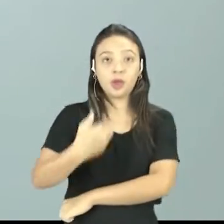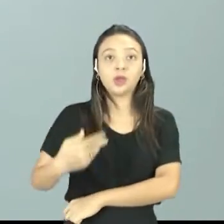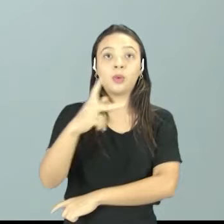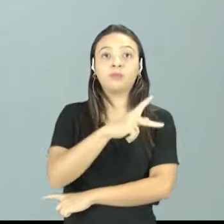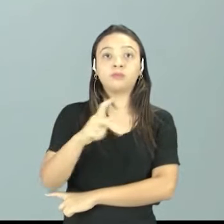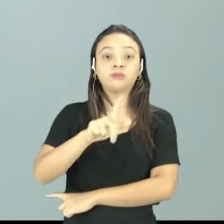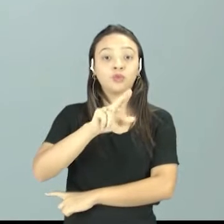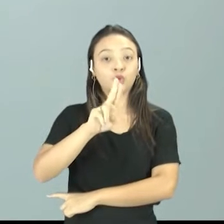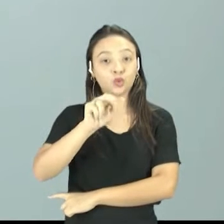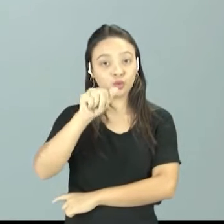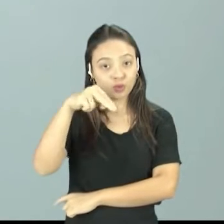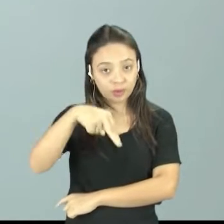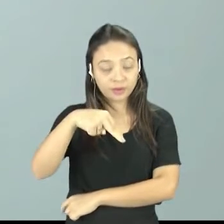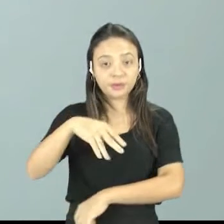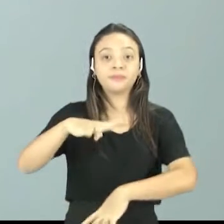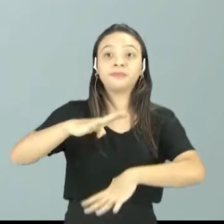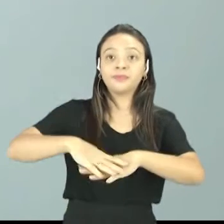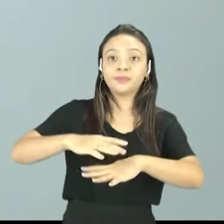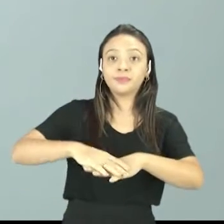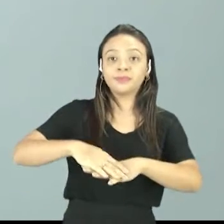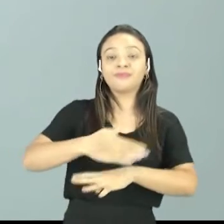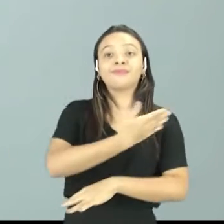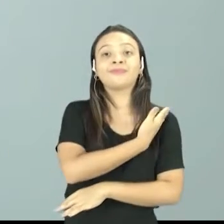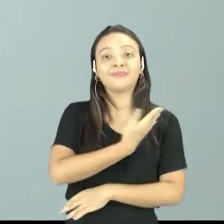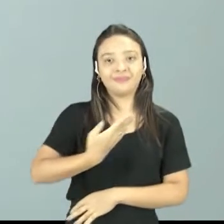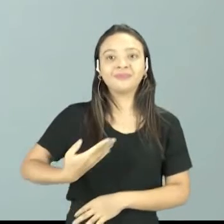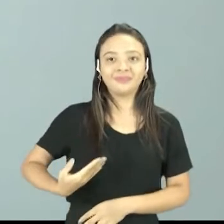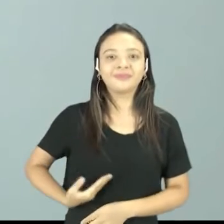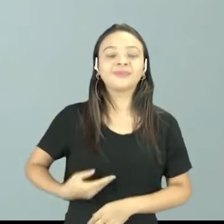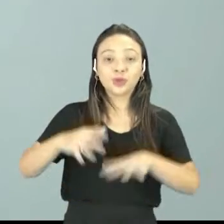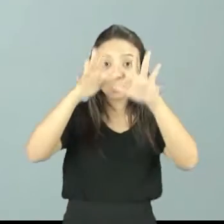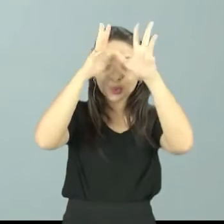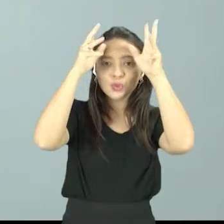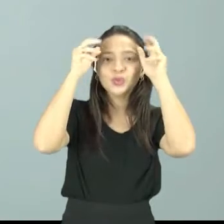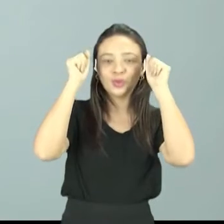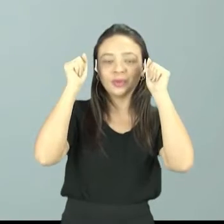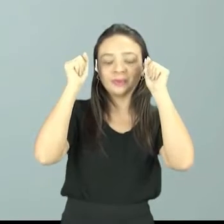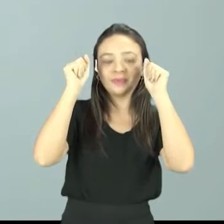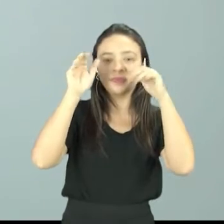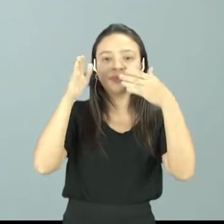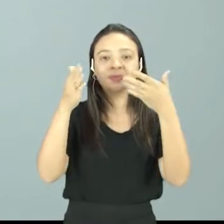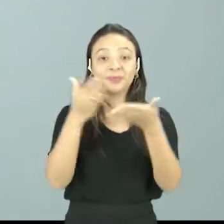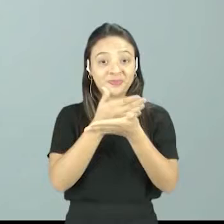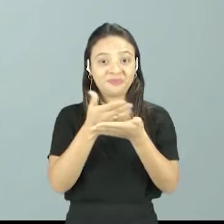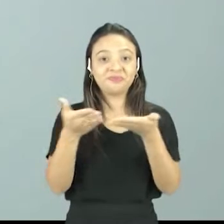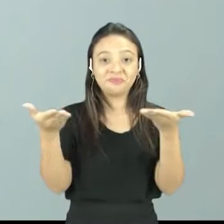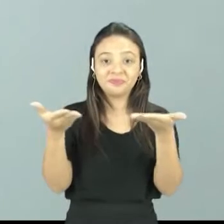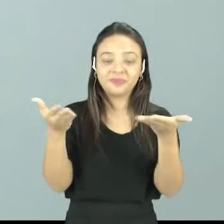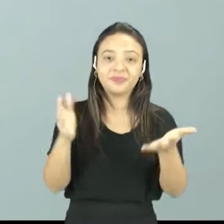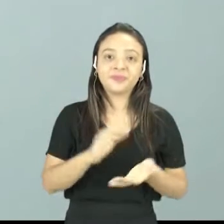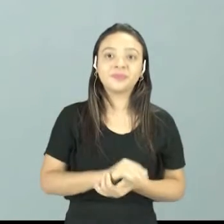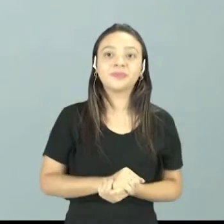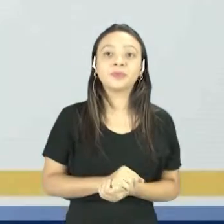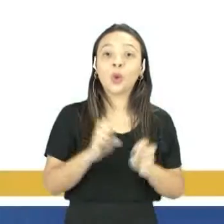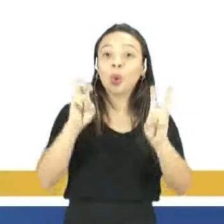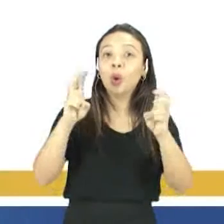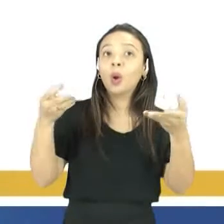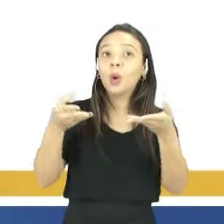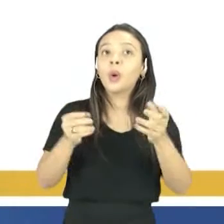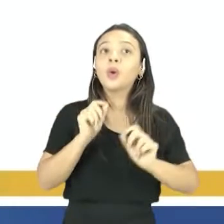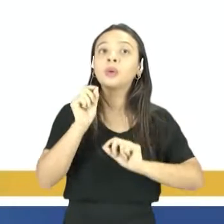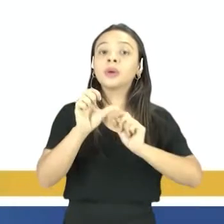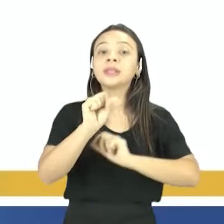sou professor de matemática da rede pública do estado do Acre. Então, para não perdermos mais tempo, vamos iniciar. Então, nosso tema hoje